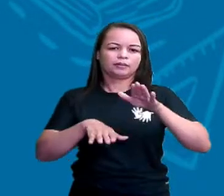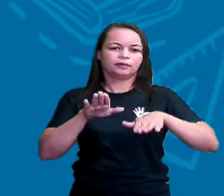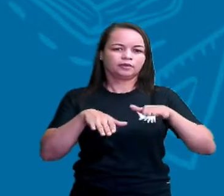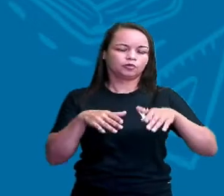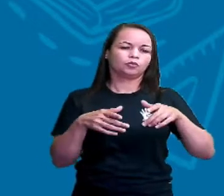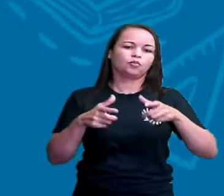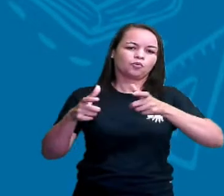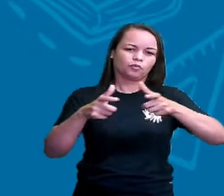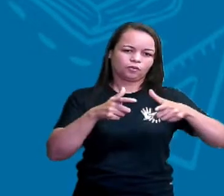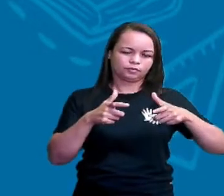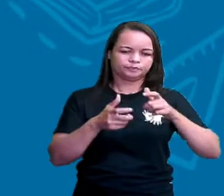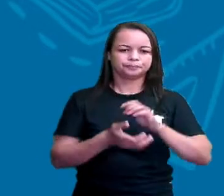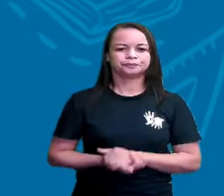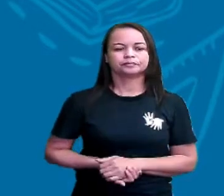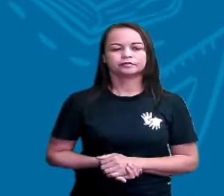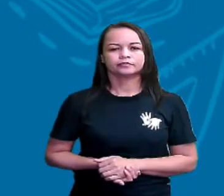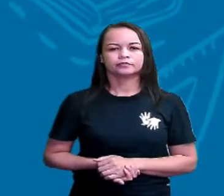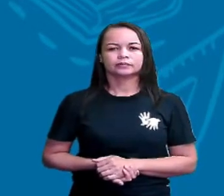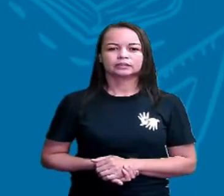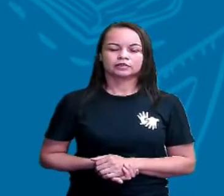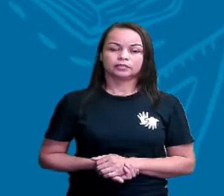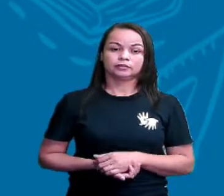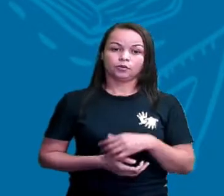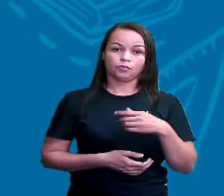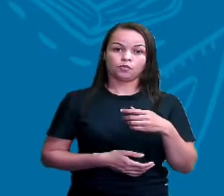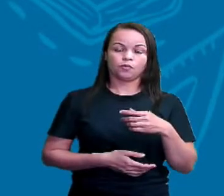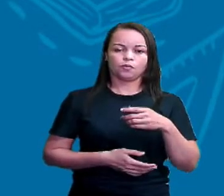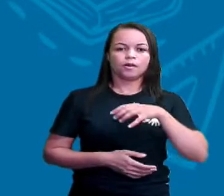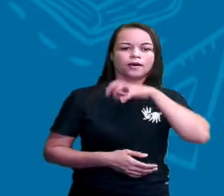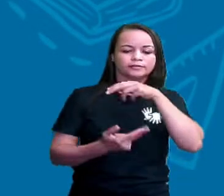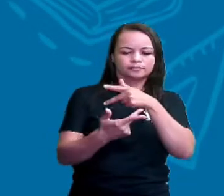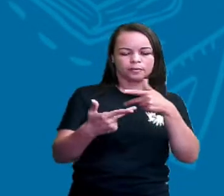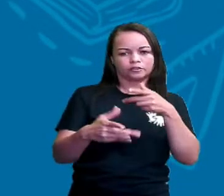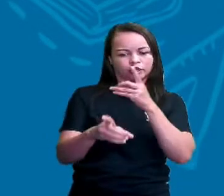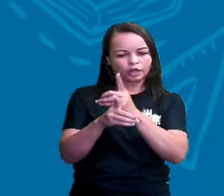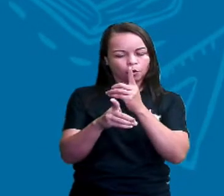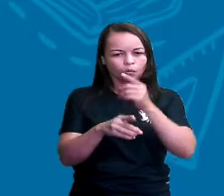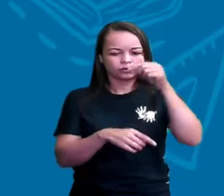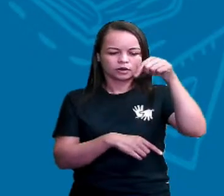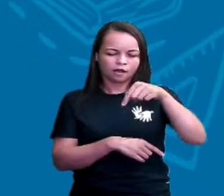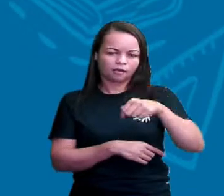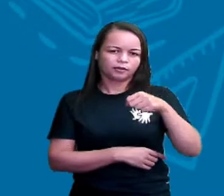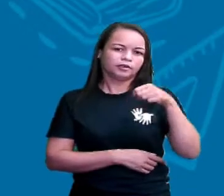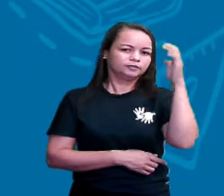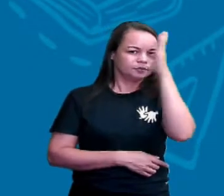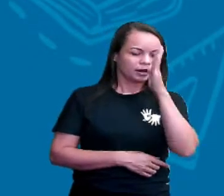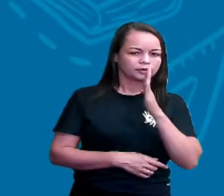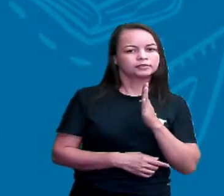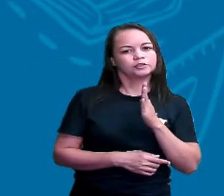Animais encontrados no ambiente natural no Brasil. E aí eu trouxe alguns exemplos de animais que a gente vai estar encontrando no